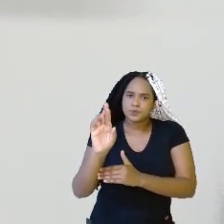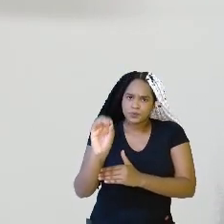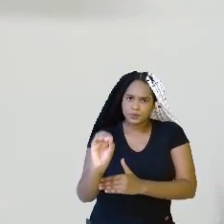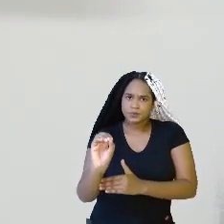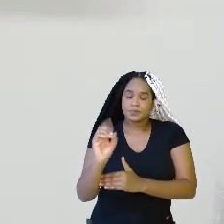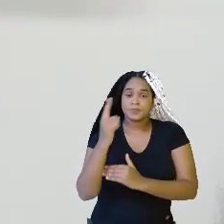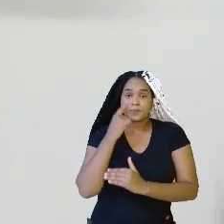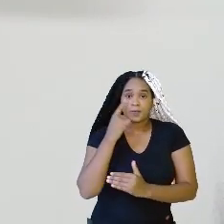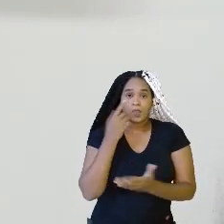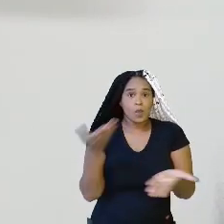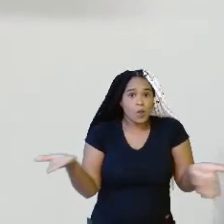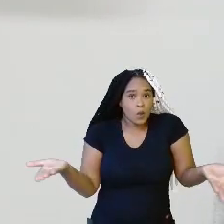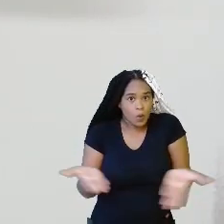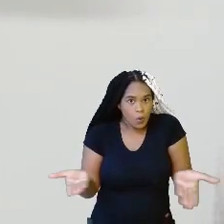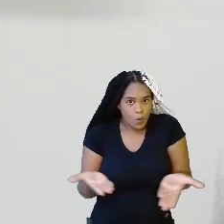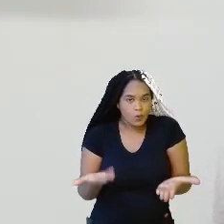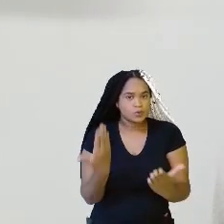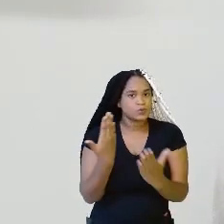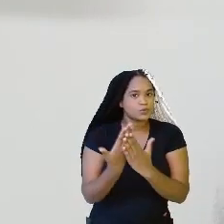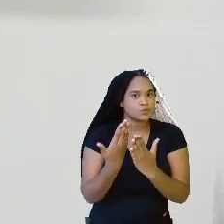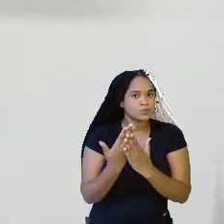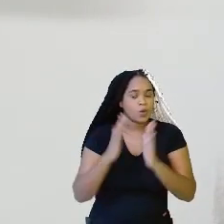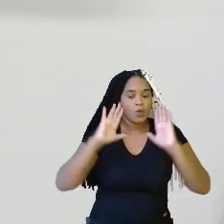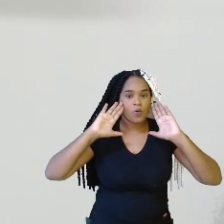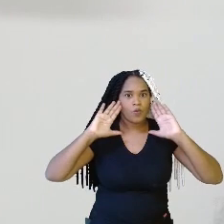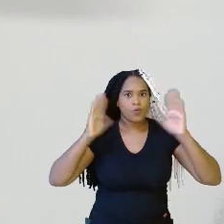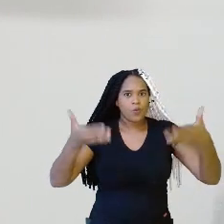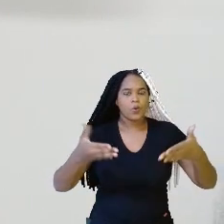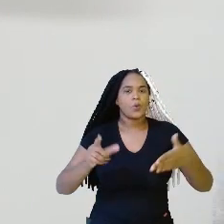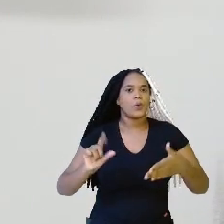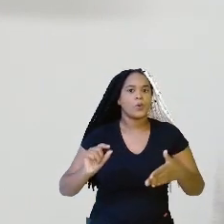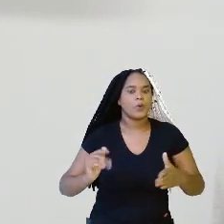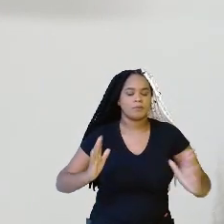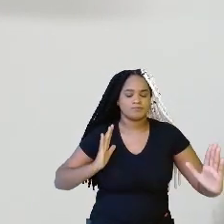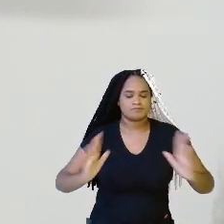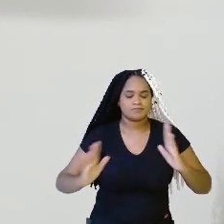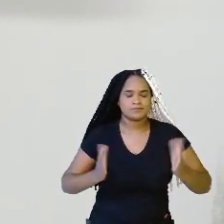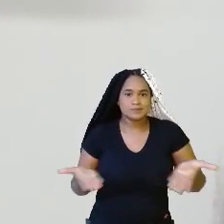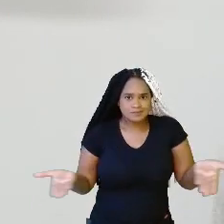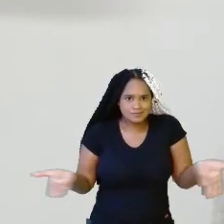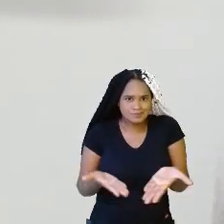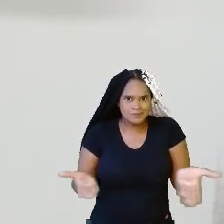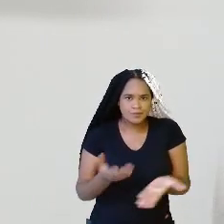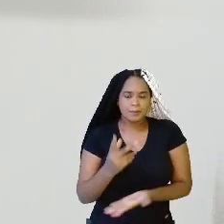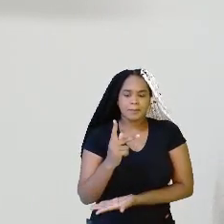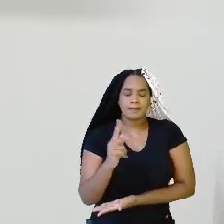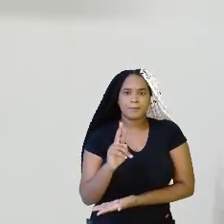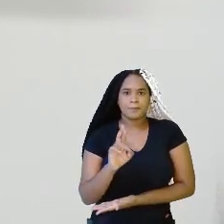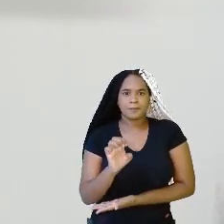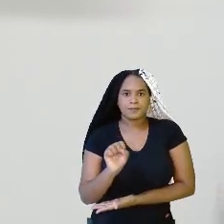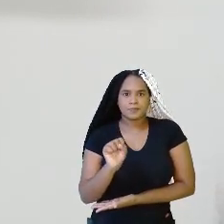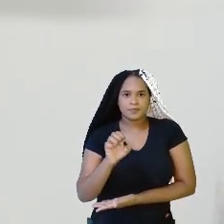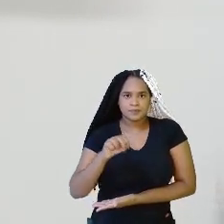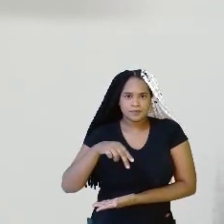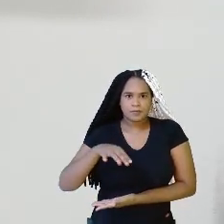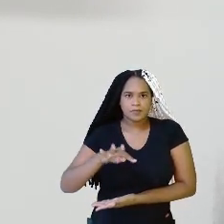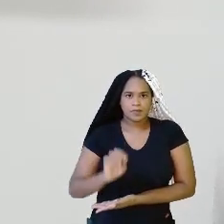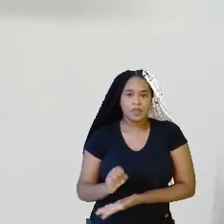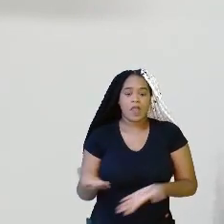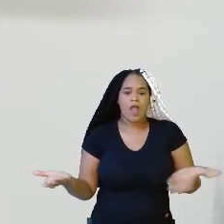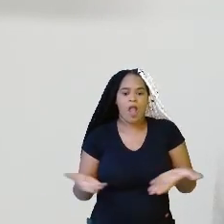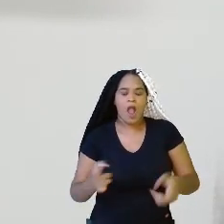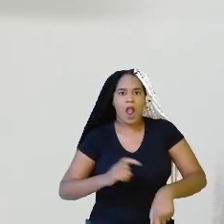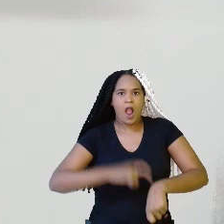a nossa aula de hoje, nós demos ênfase no tempo presente, que é o que está